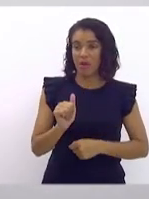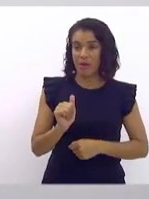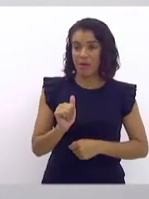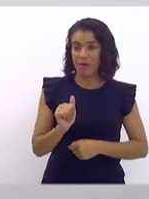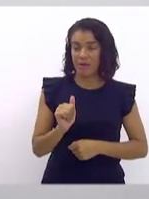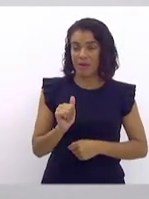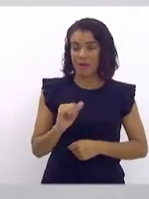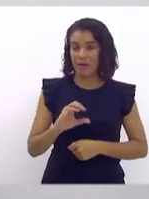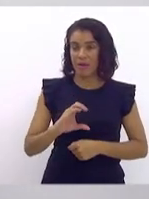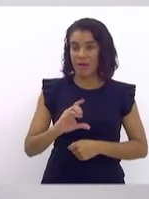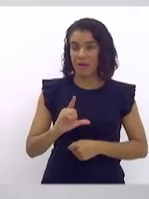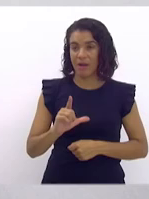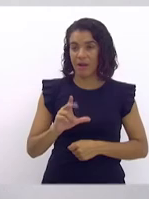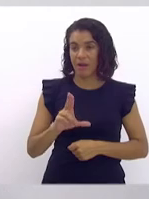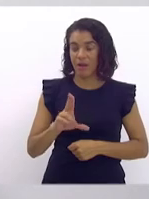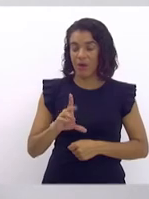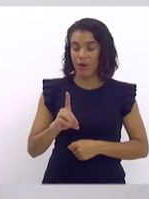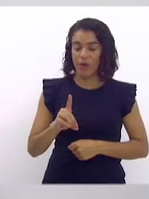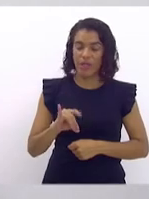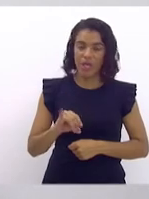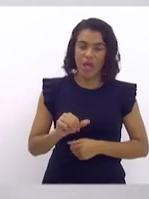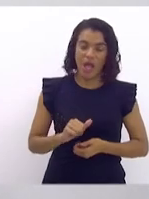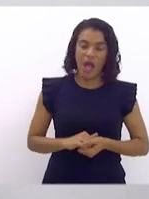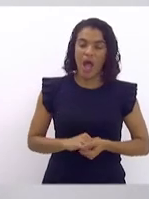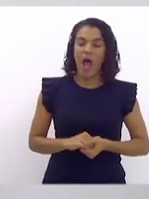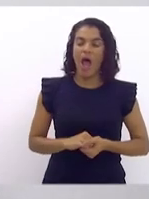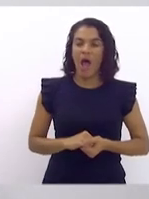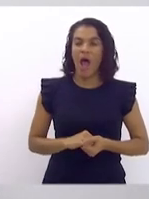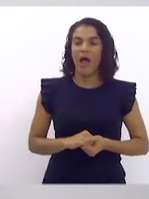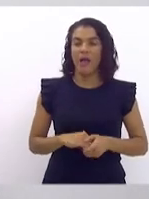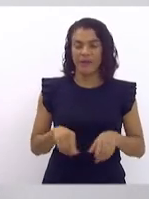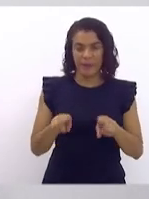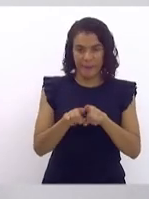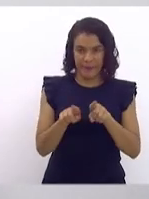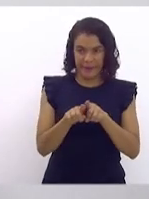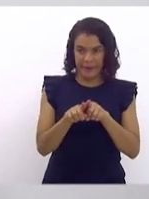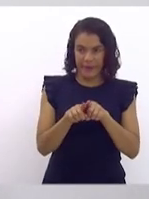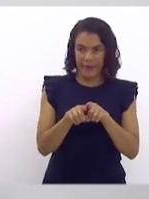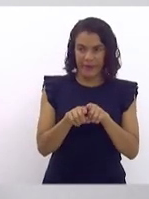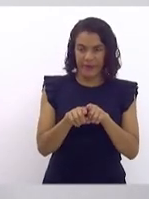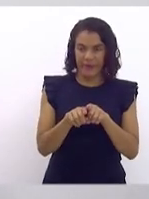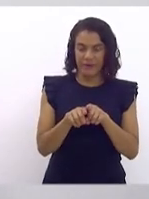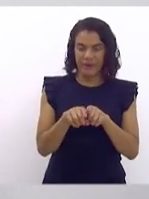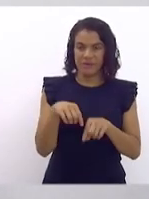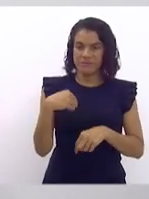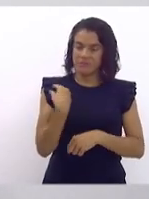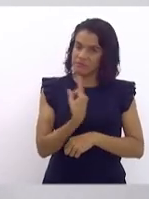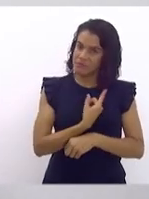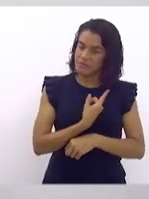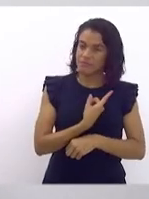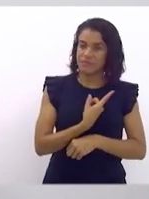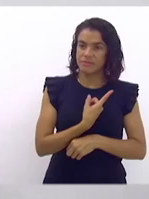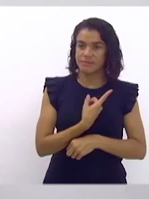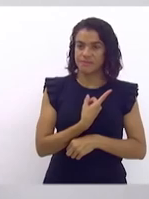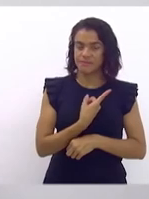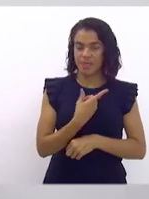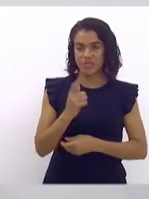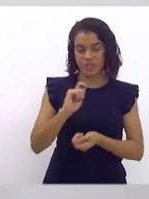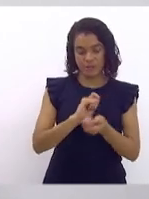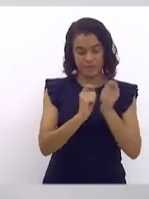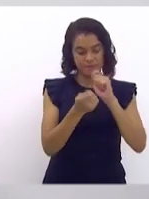Tá. Dito isso, a questão que eu coloco é a seguinte. Para a gente